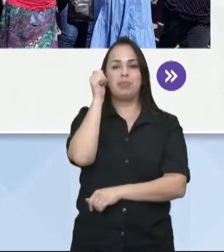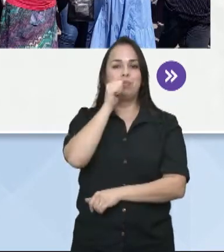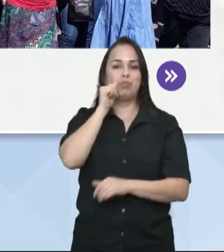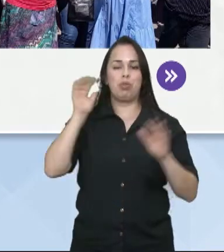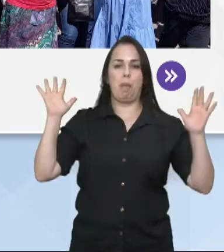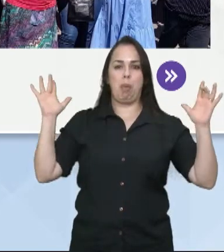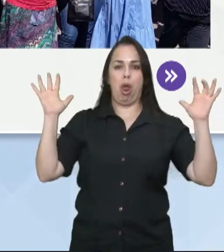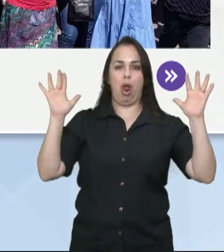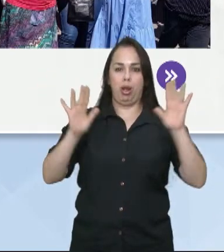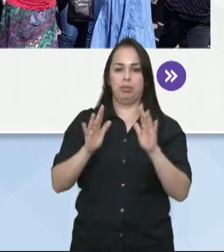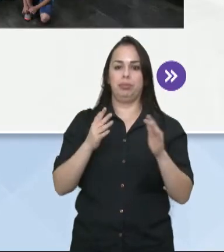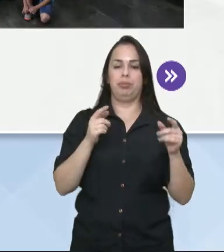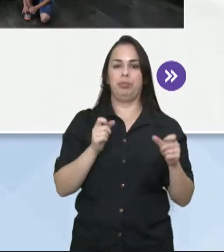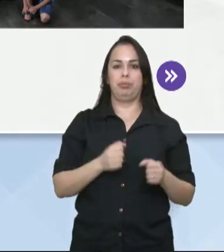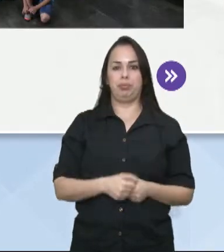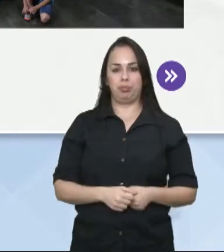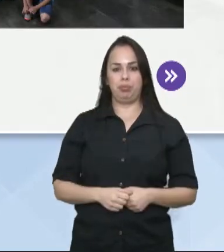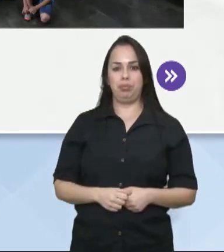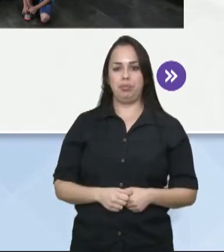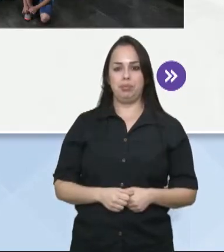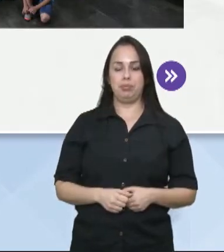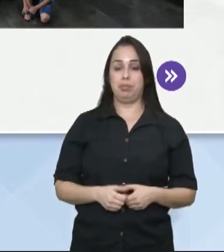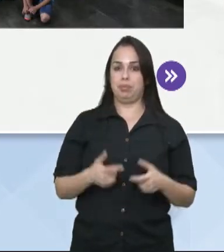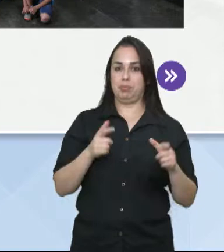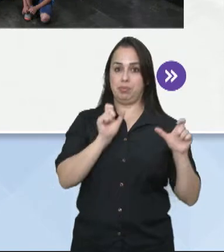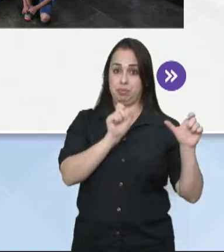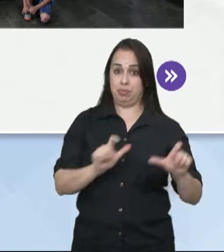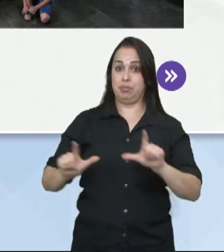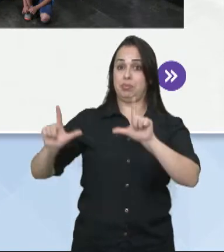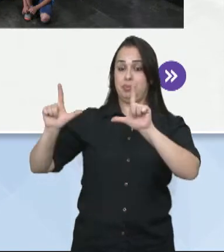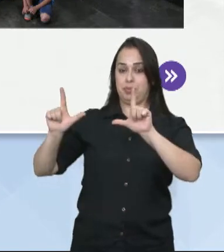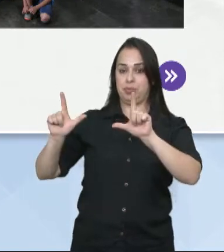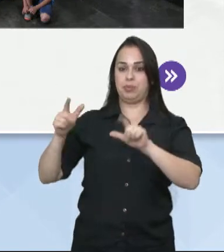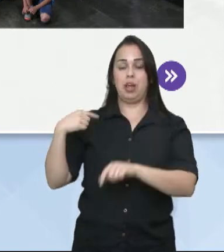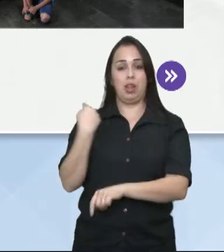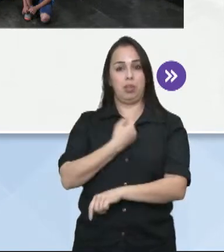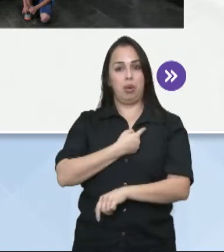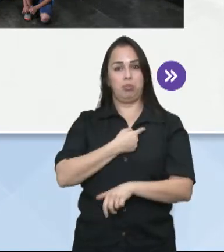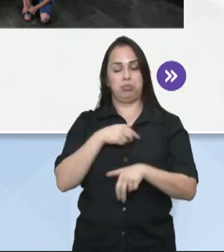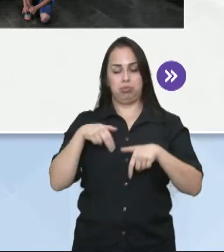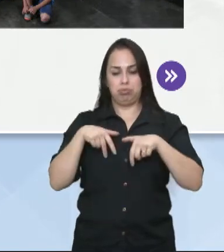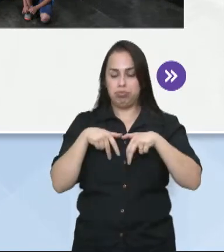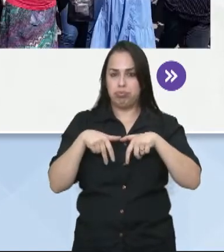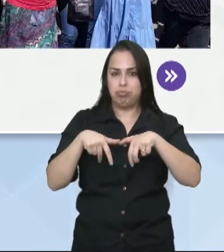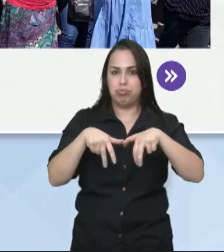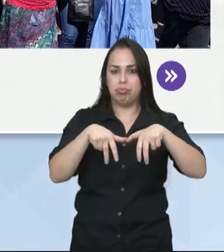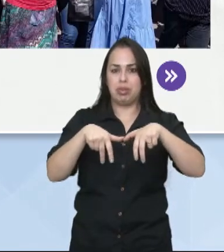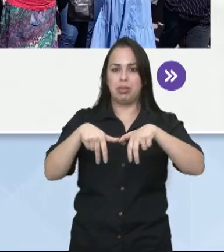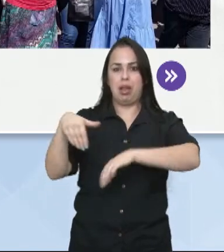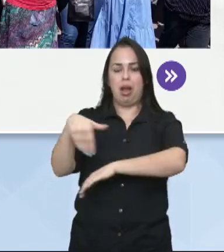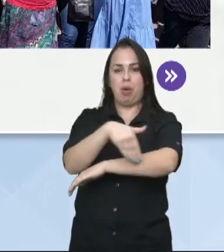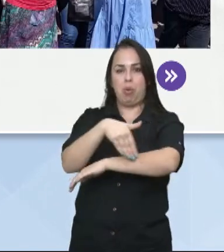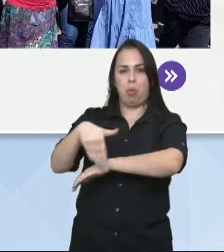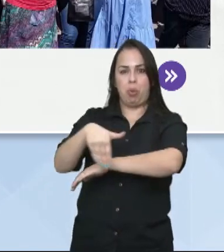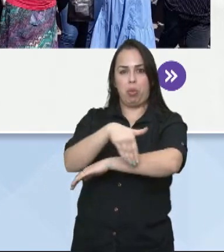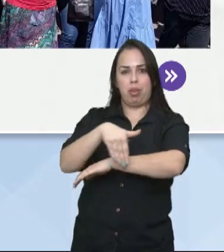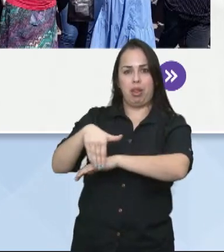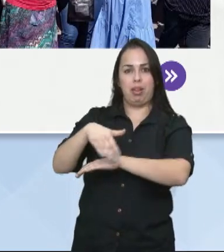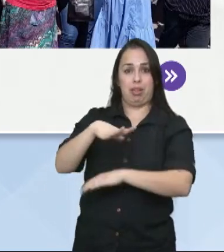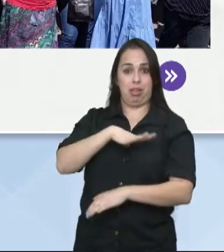as fotos. Essa é uma foto nossa, caminhando aqui pela rua 7 de setembro.